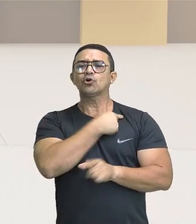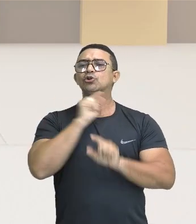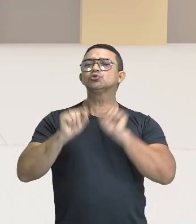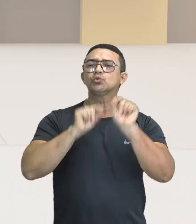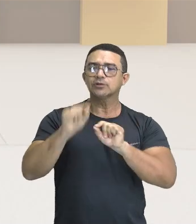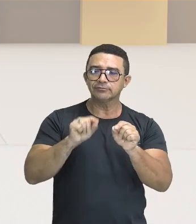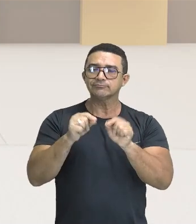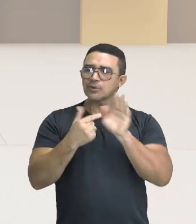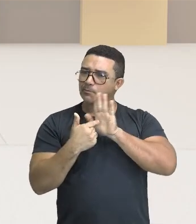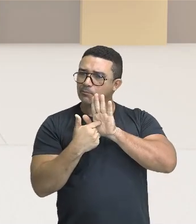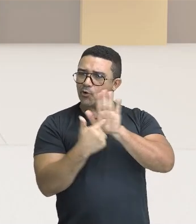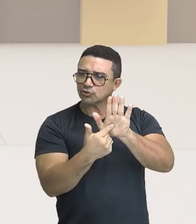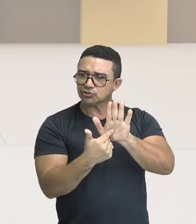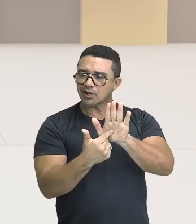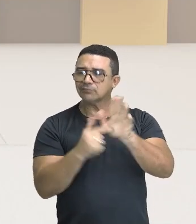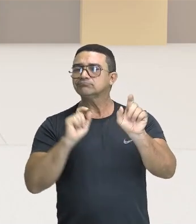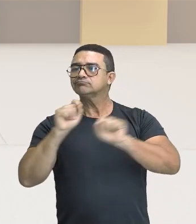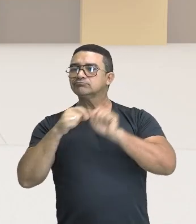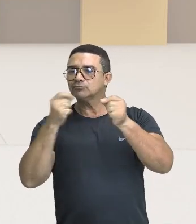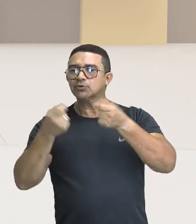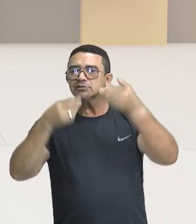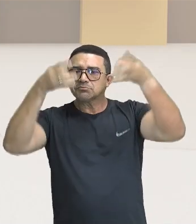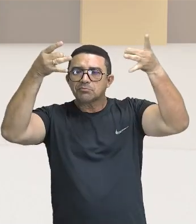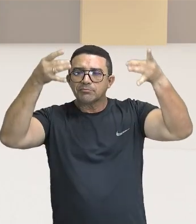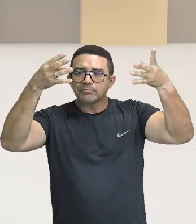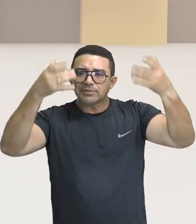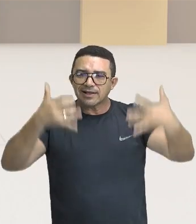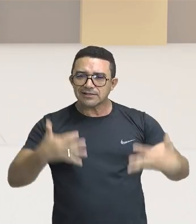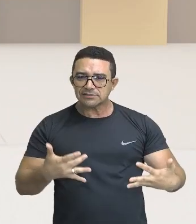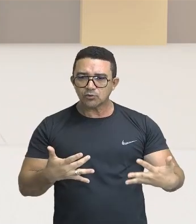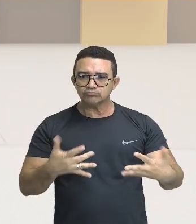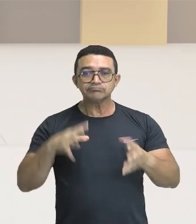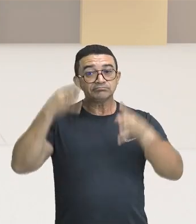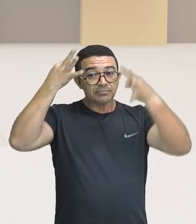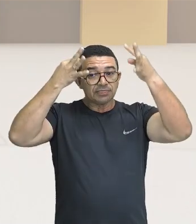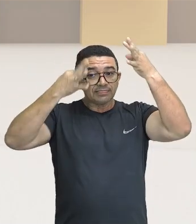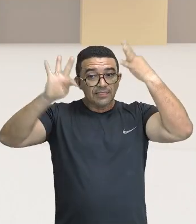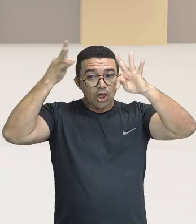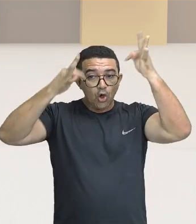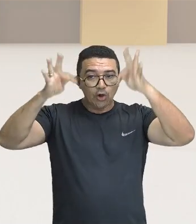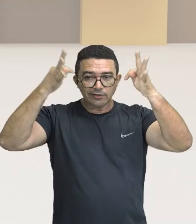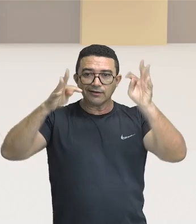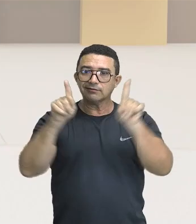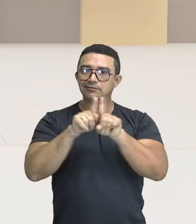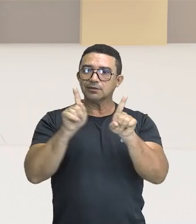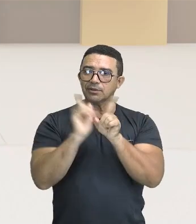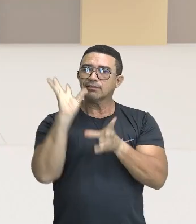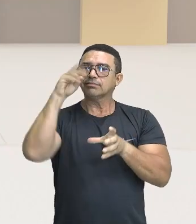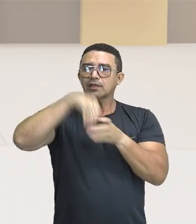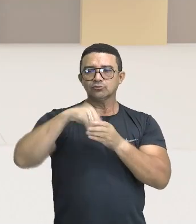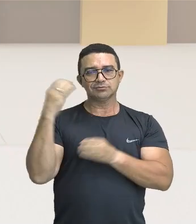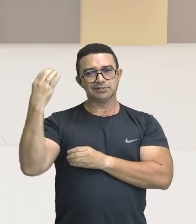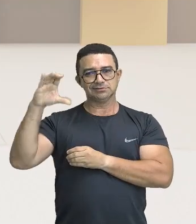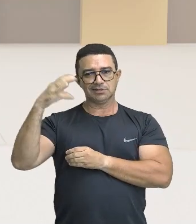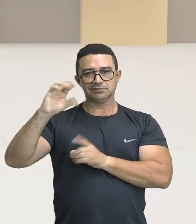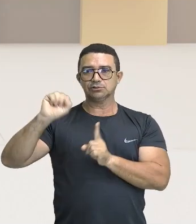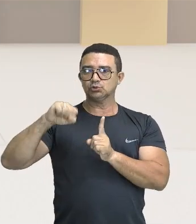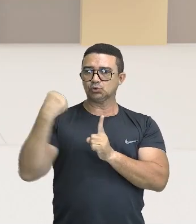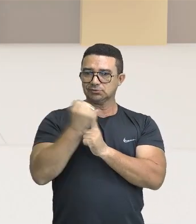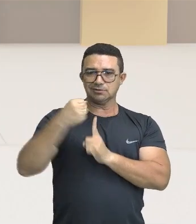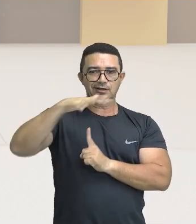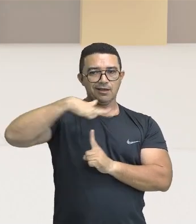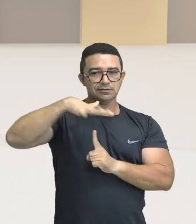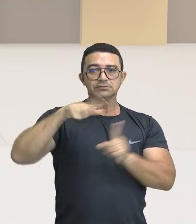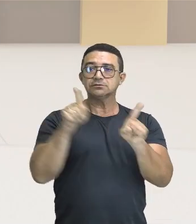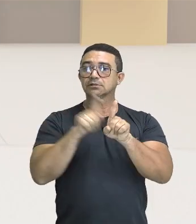nós iremos trazer uma abordagem teórica do significado desse tema dentro das ciências sociais e